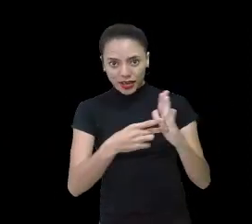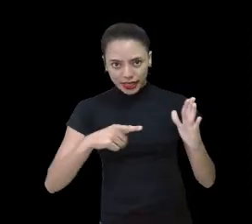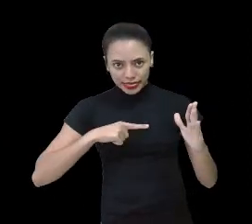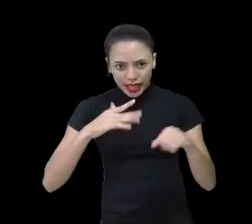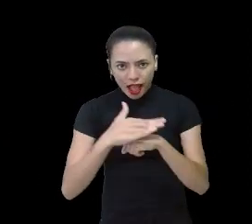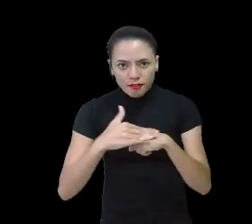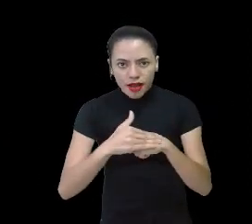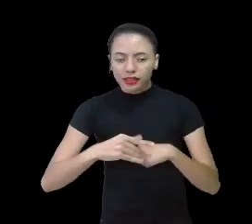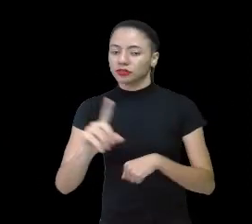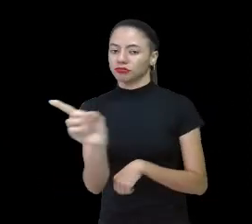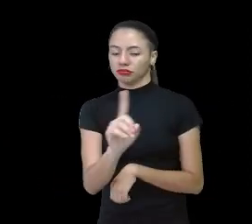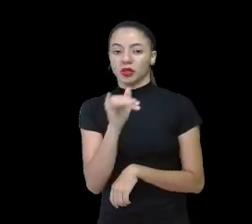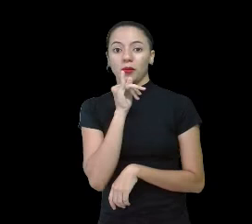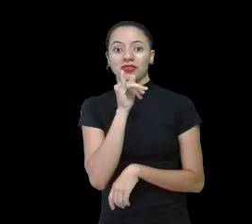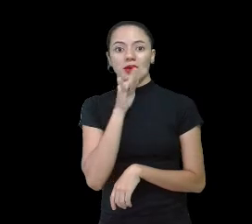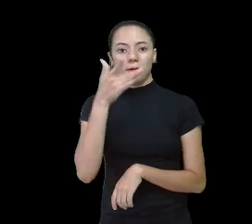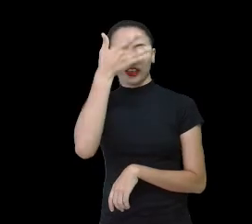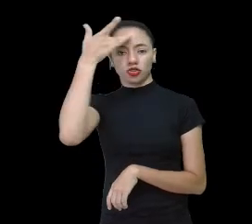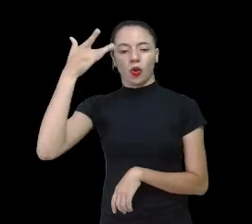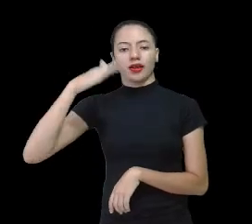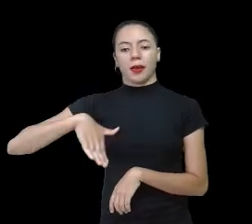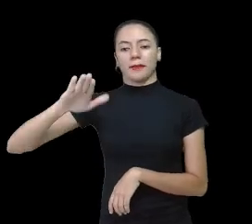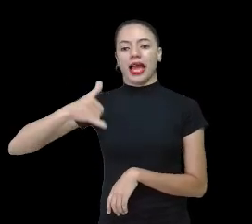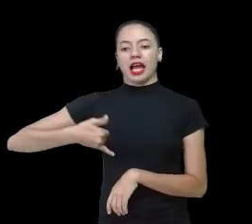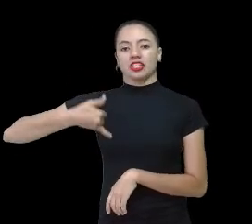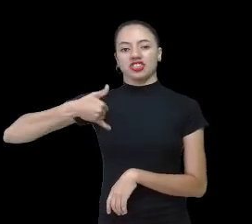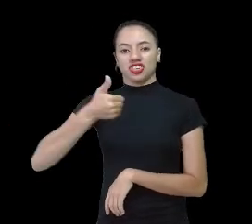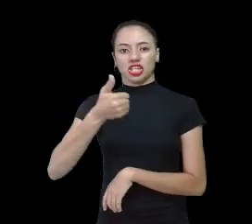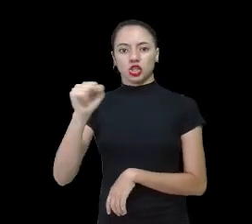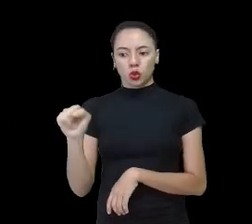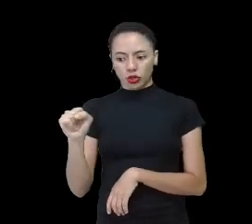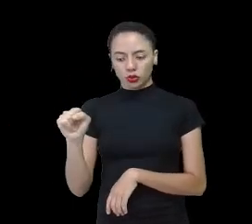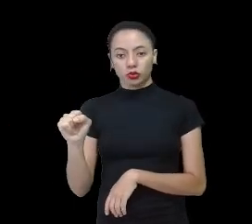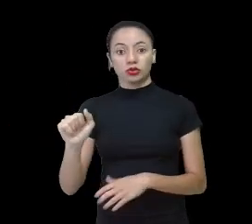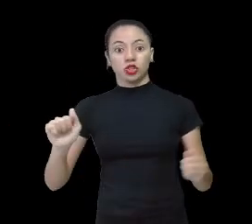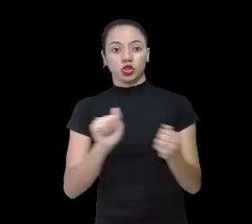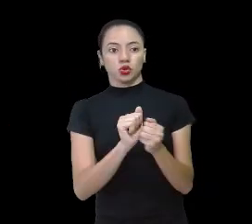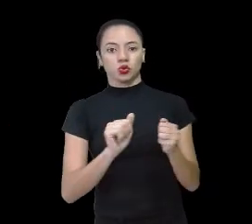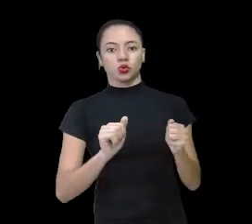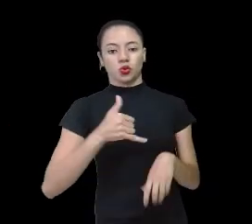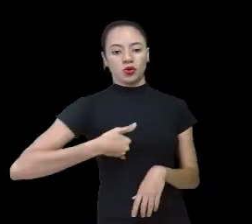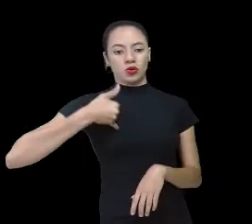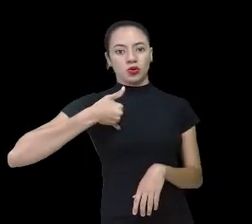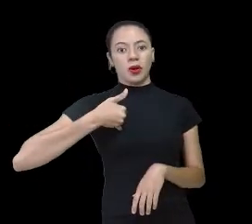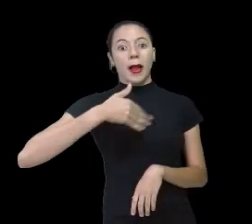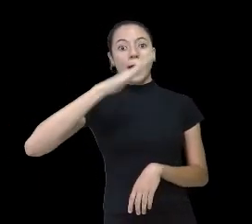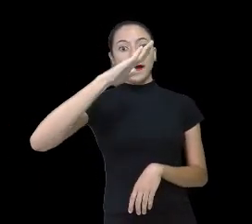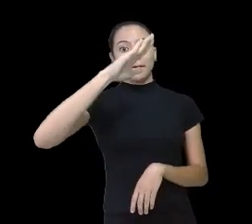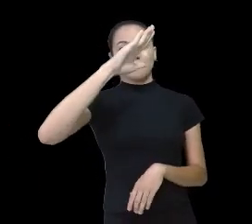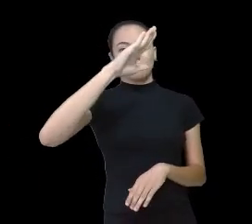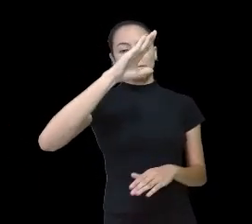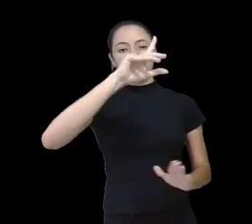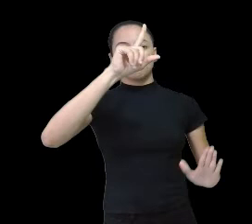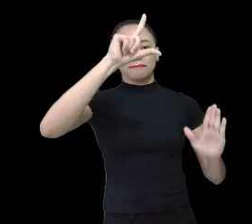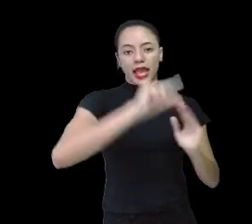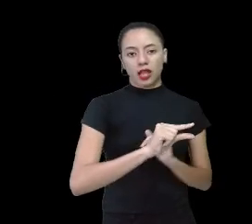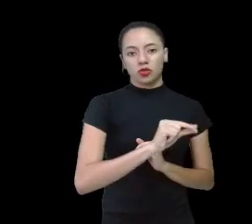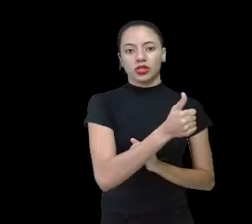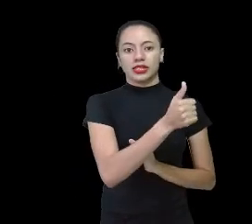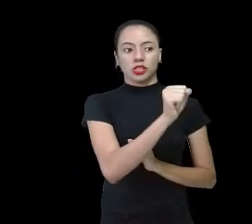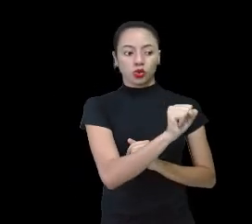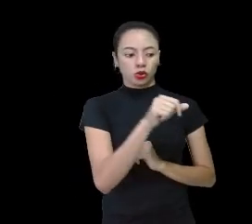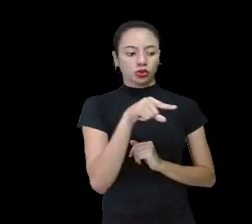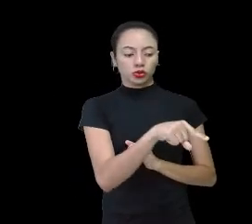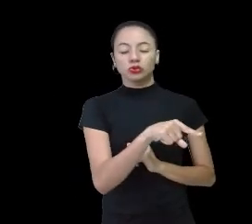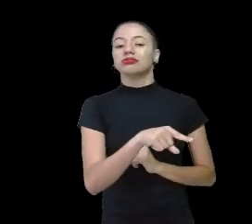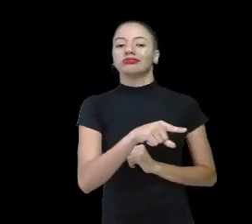uma pessoa maior de idade com uma pessoa que é menor de idade, pela própria lei, essa relação ela é ilegal, gente.